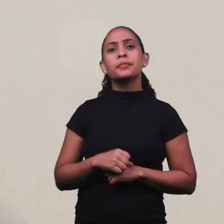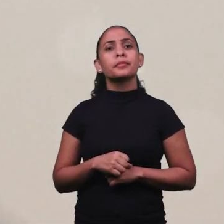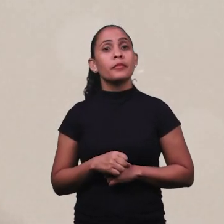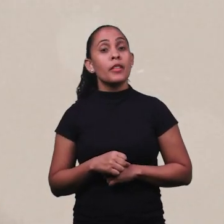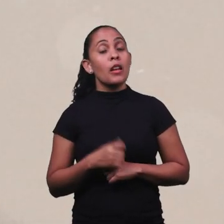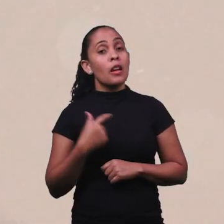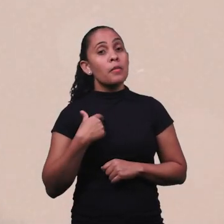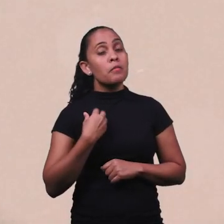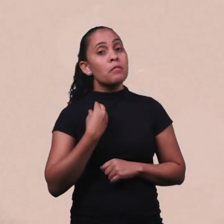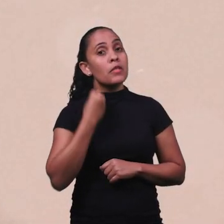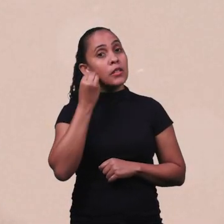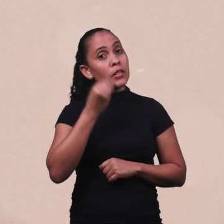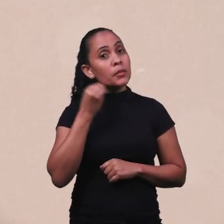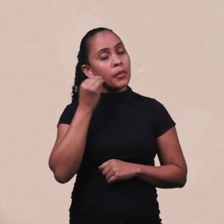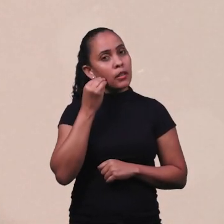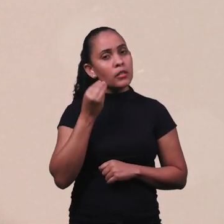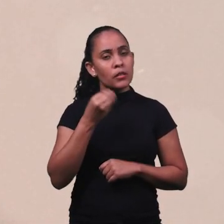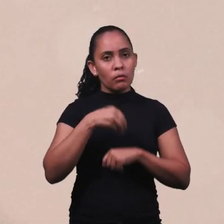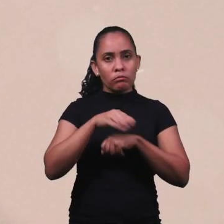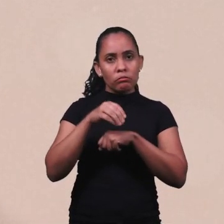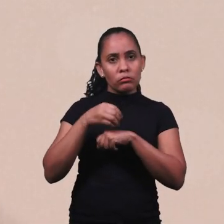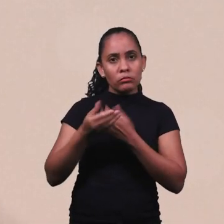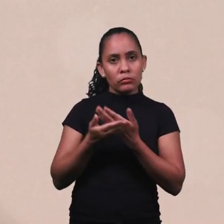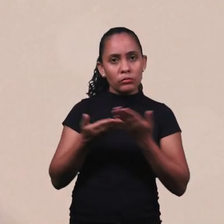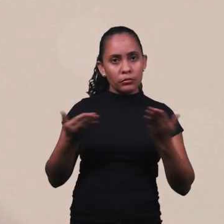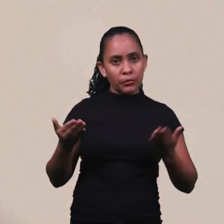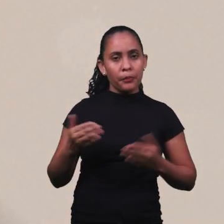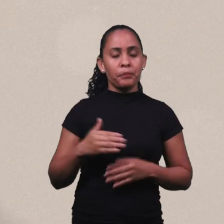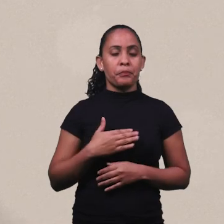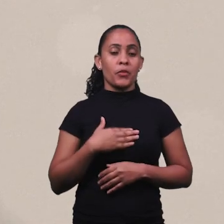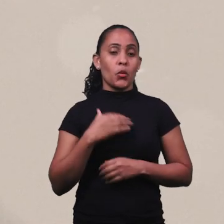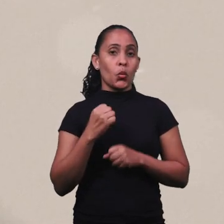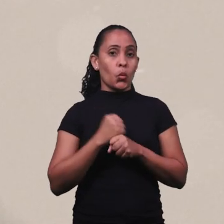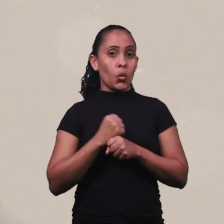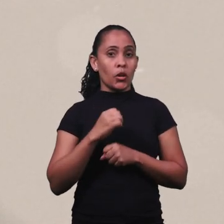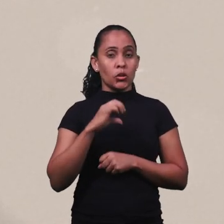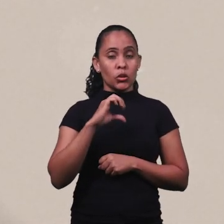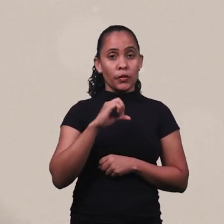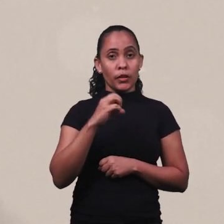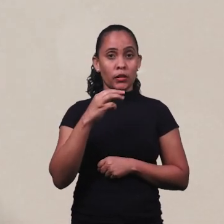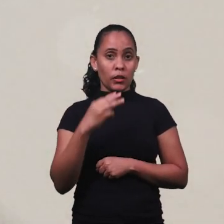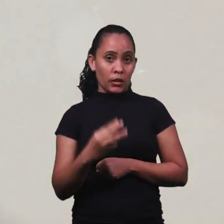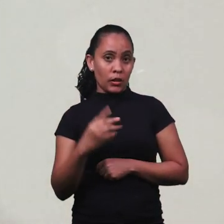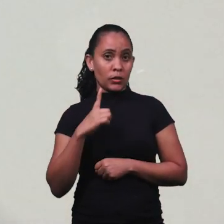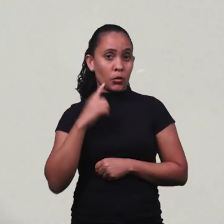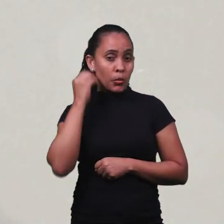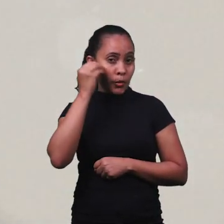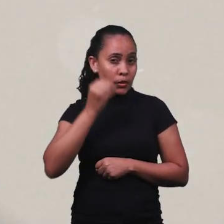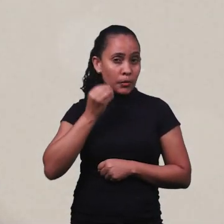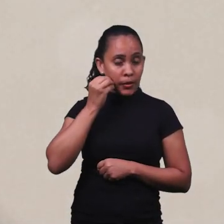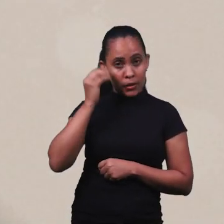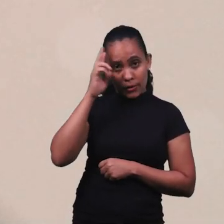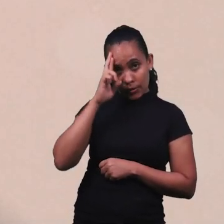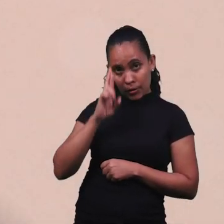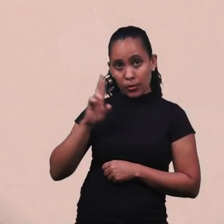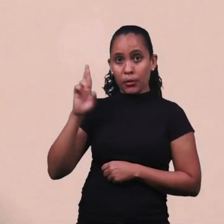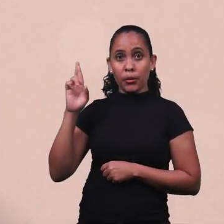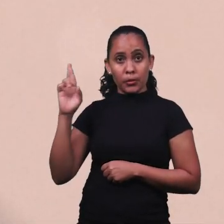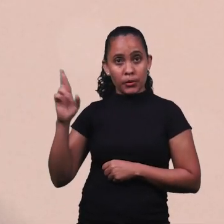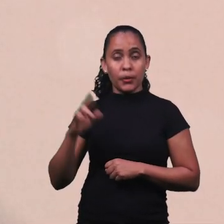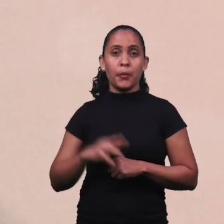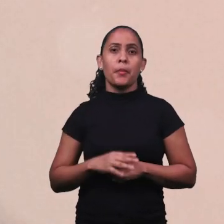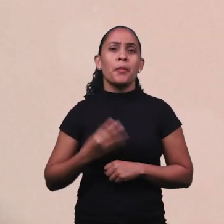minha experiência para os meus irmãos. Em 93, eu tive uma experiência com o Senhor. Eu vi uma